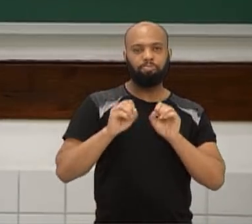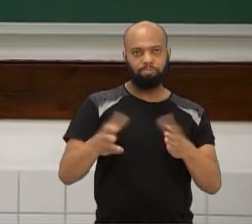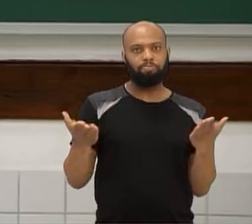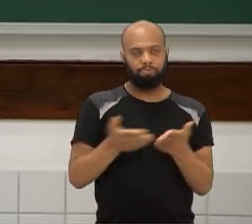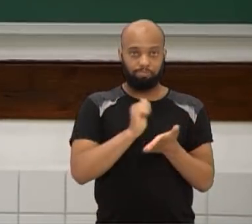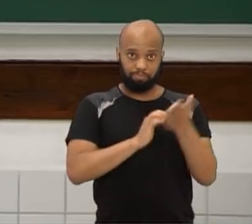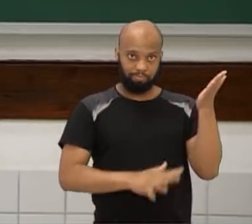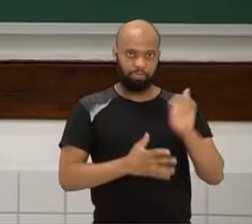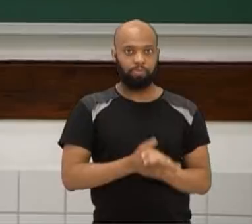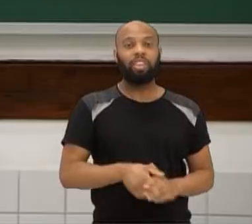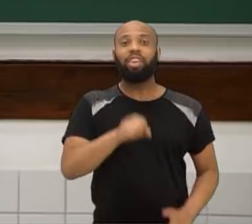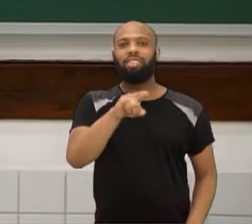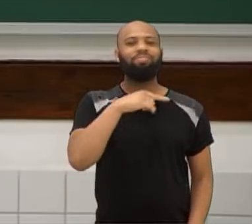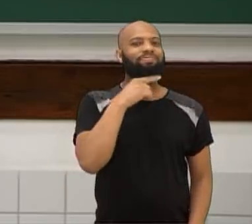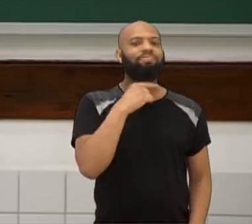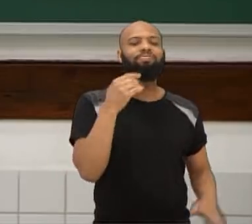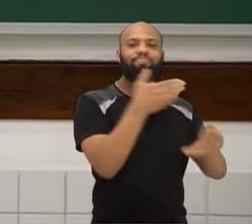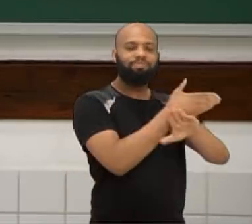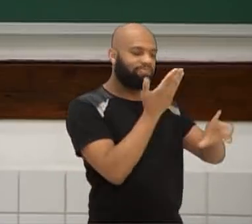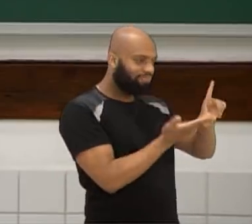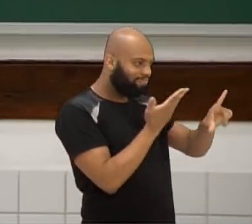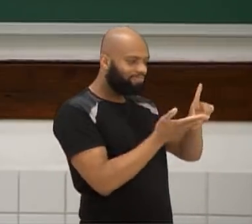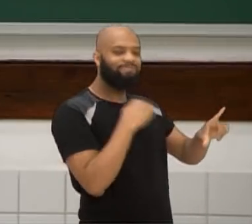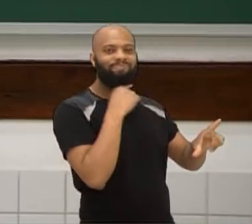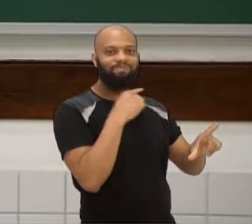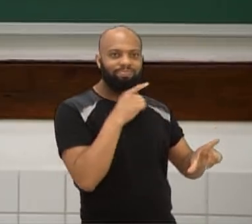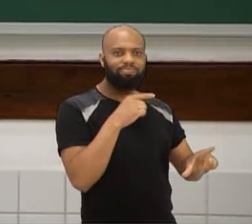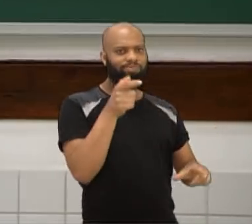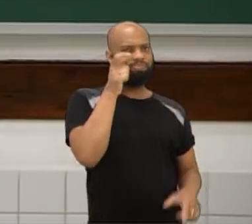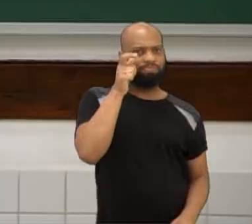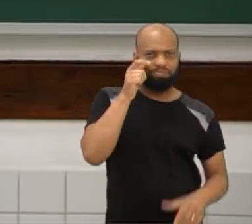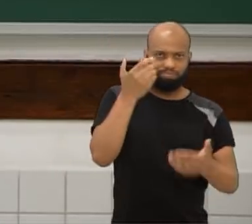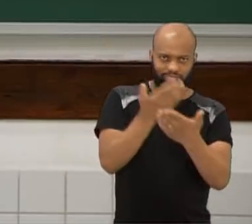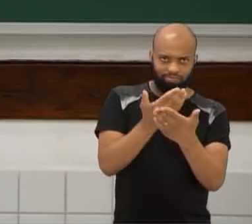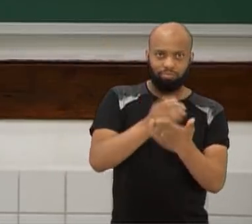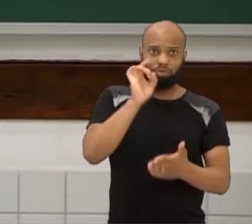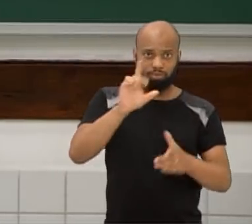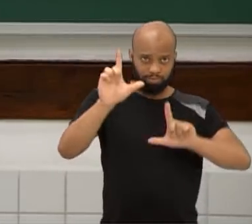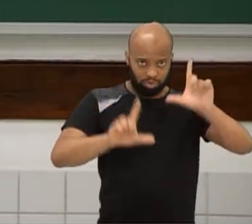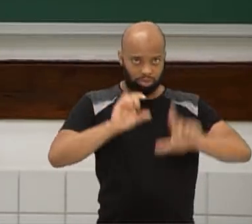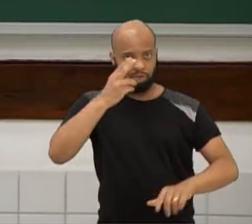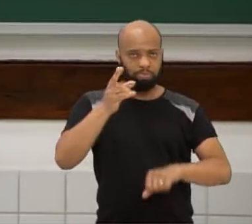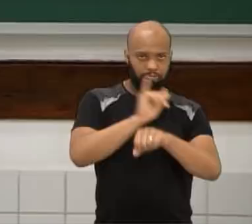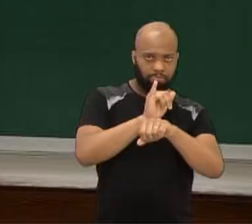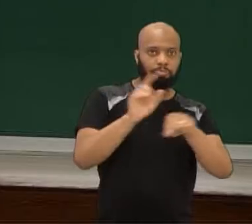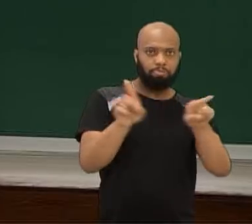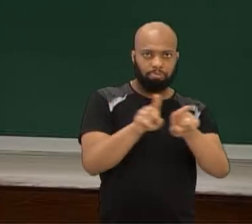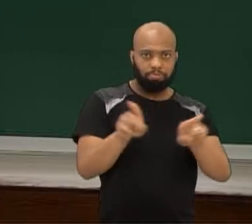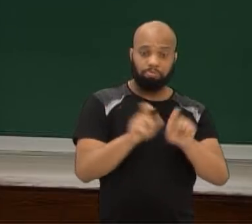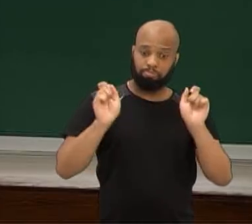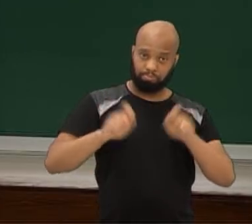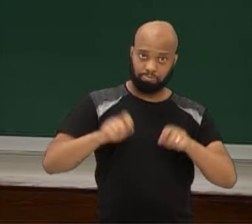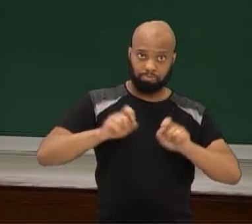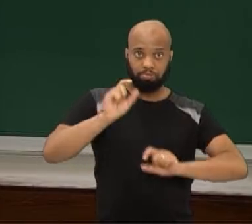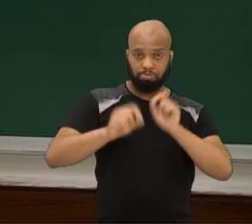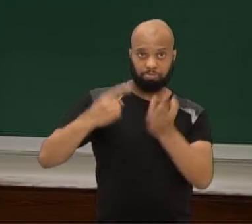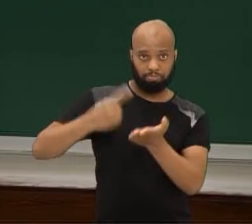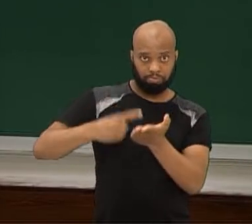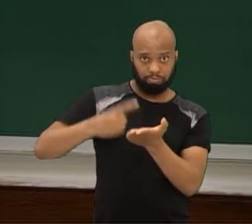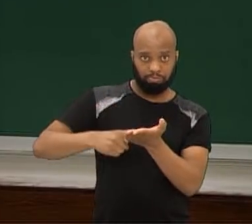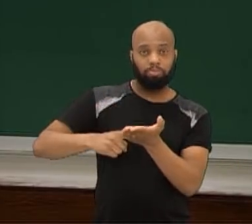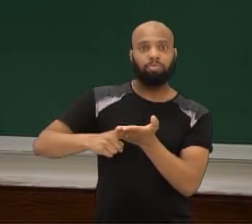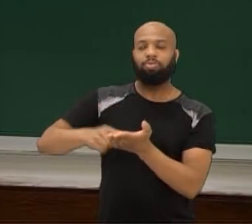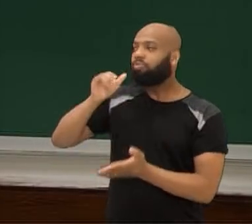das atividades. Mas se você não tem acesso ao Class, está assistindo às nossas aulas pela TV ou mesmo pelo YouTube, não precisam